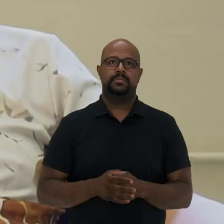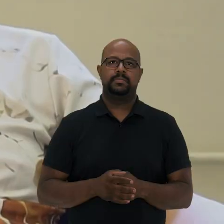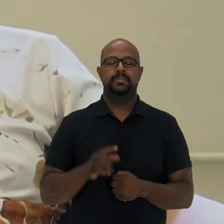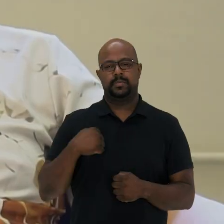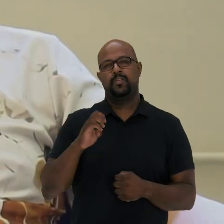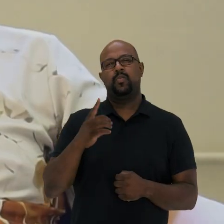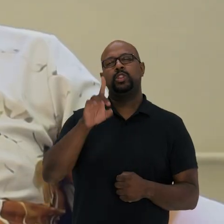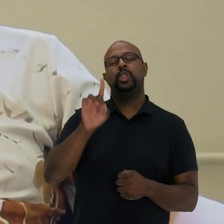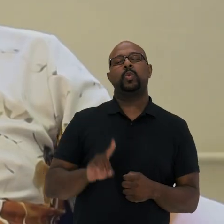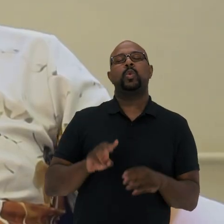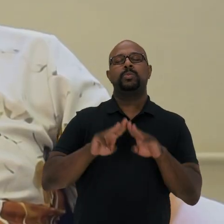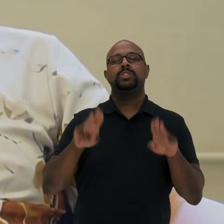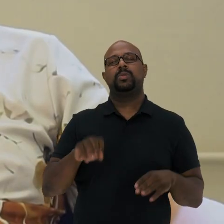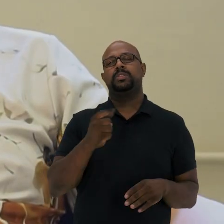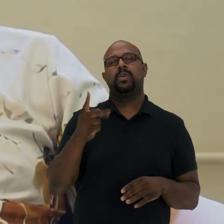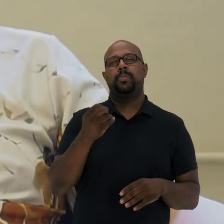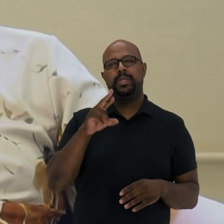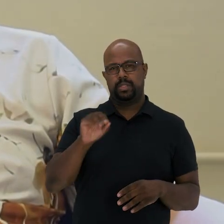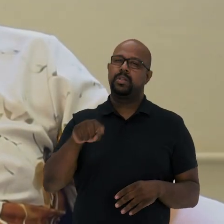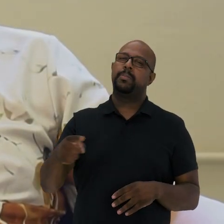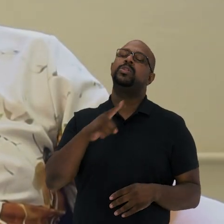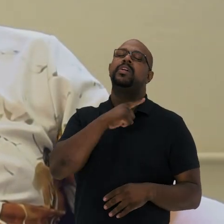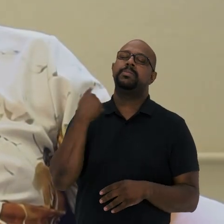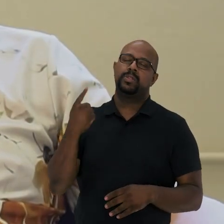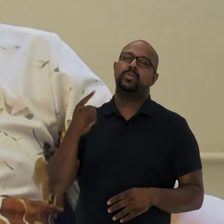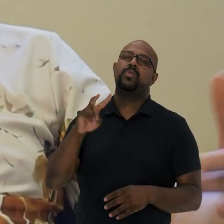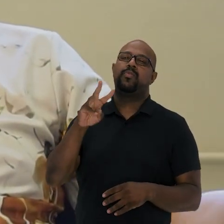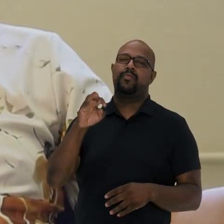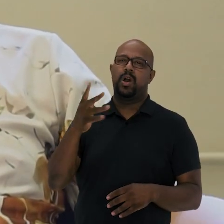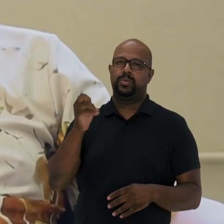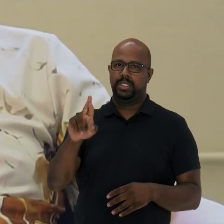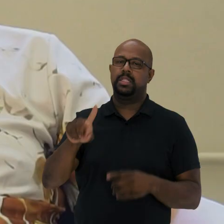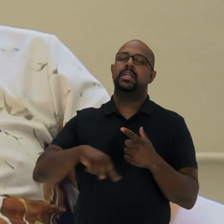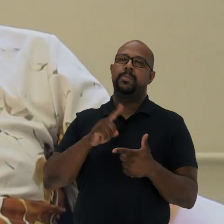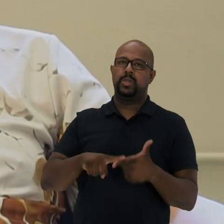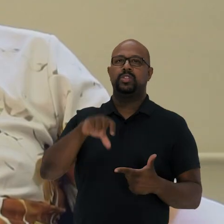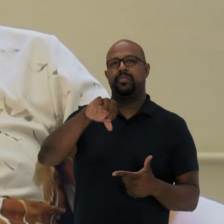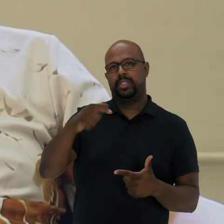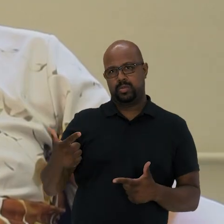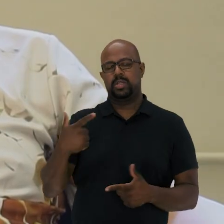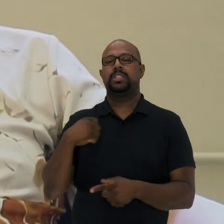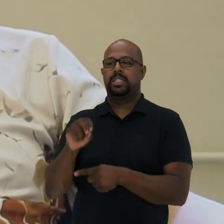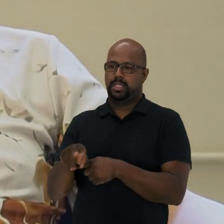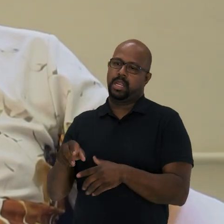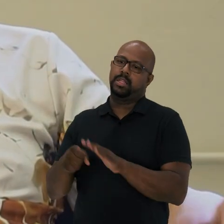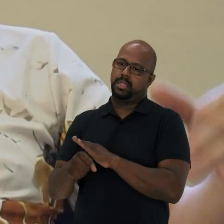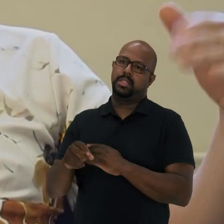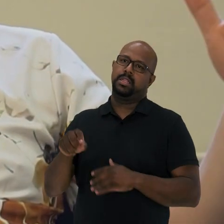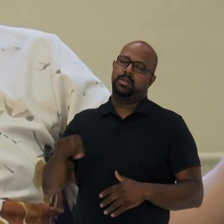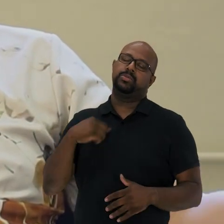Fui diretor do Museu de São Pedro um tempo depois do falecimento do Walter Ilha. E depois, em 92, entrei na UFPEL e desde então